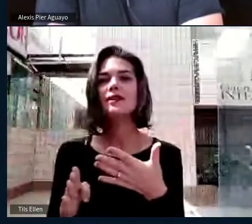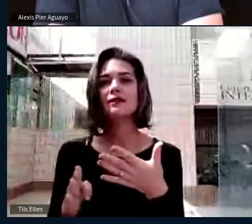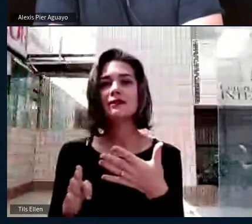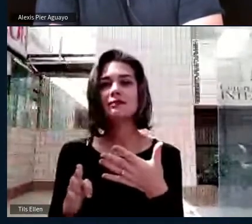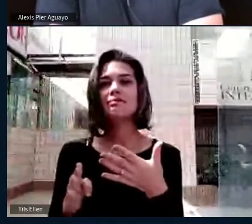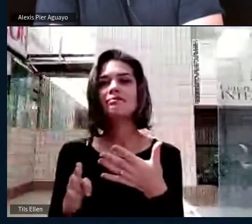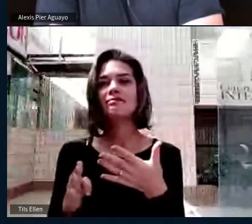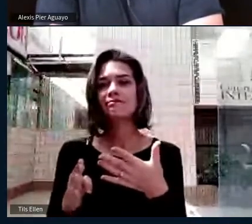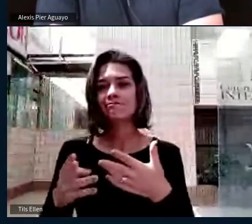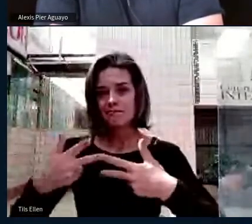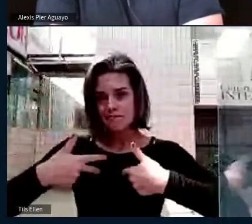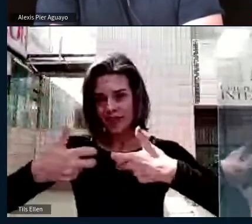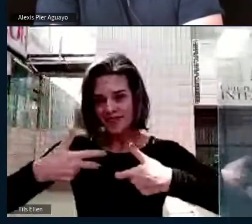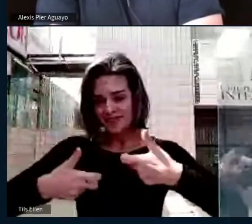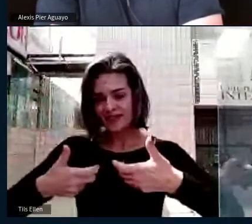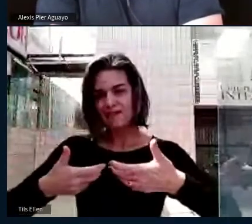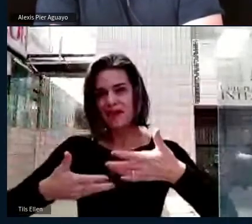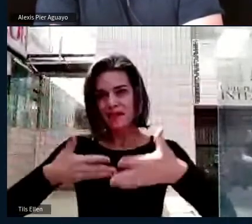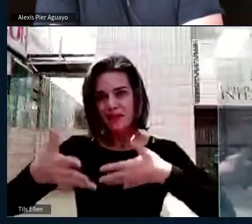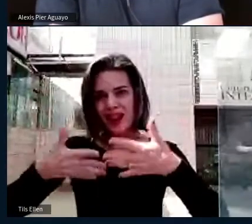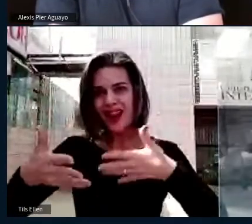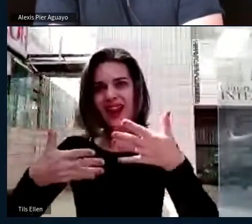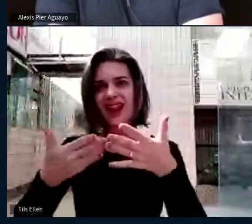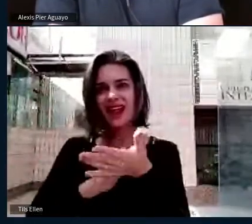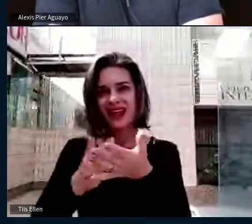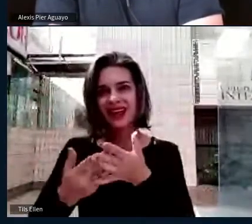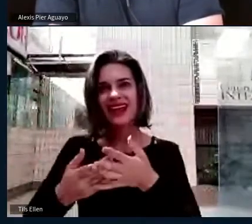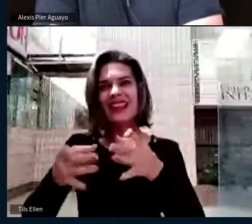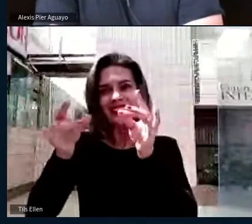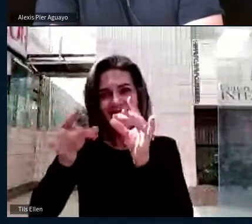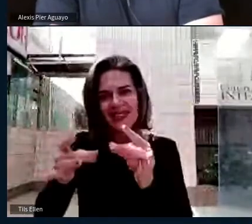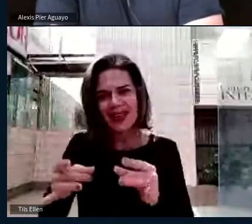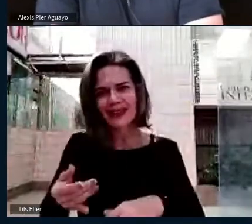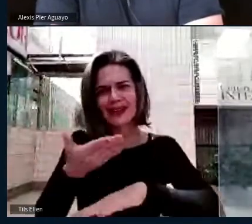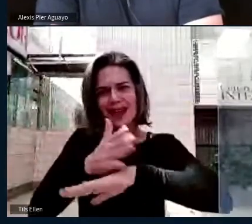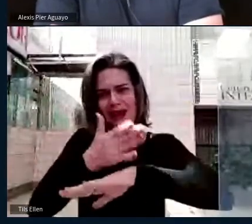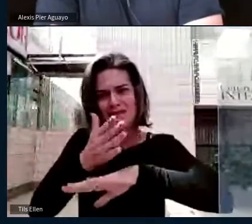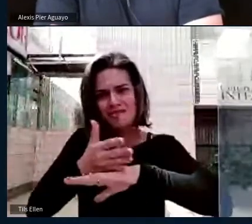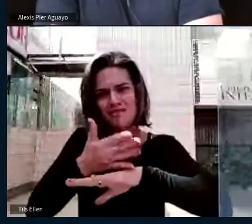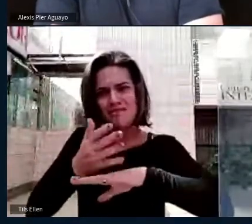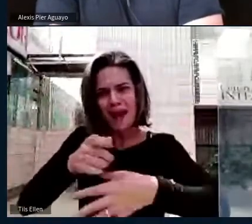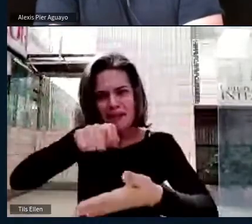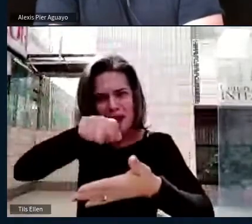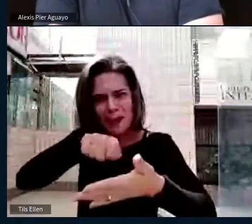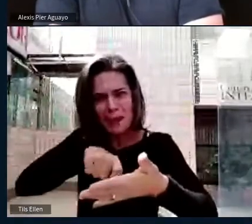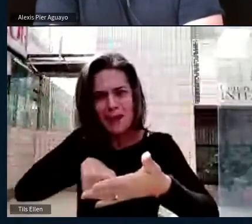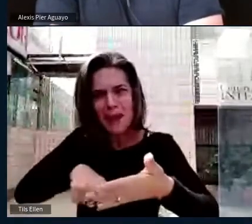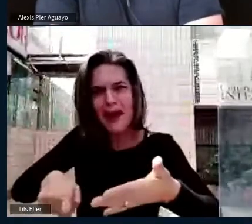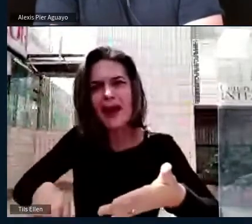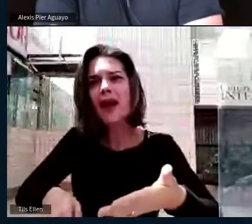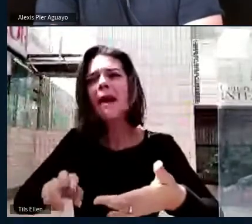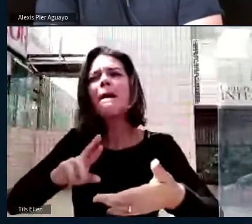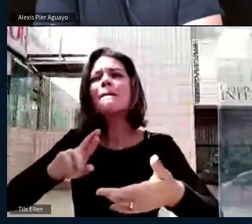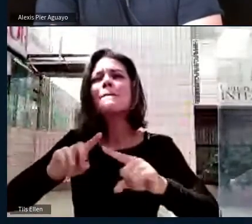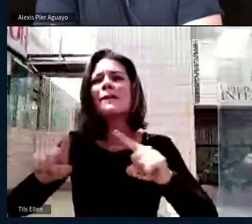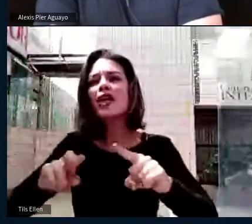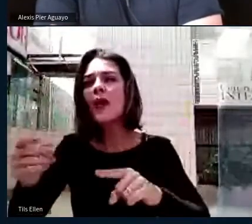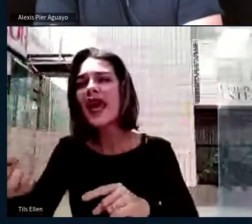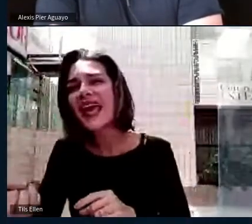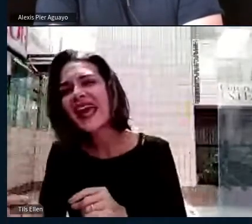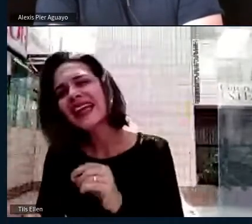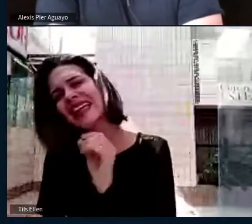as suas próprias práticas, descreverem as suas próprias práticas, mas não na tentativa de criar regras,